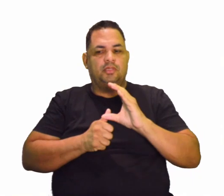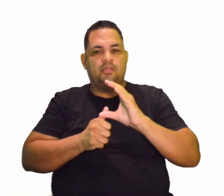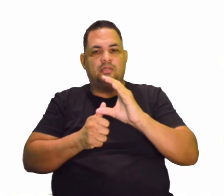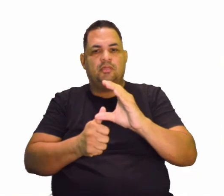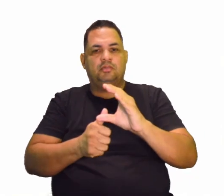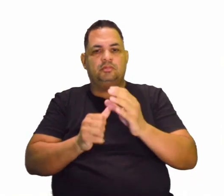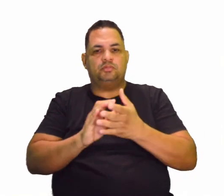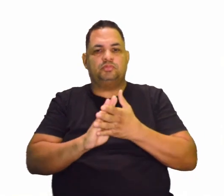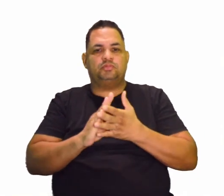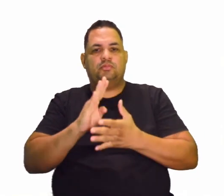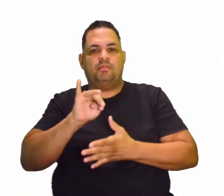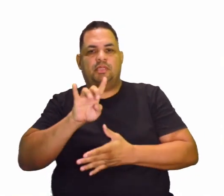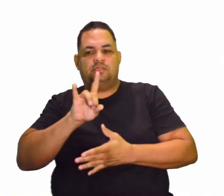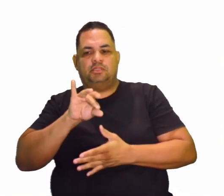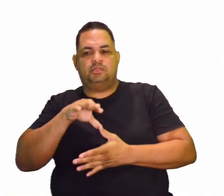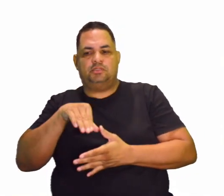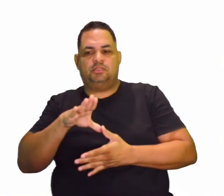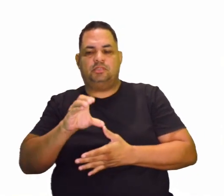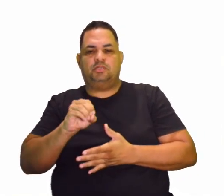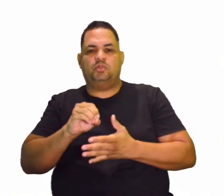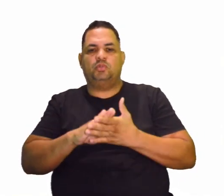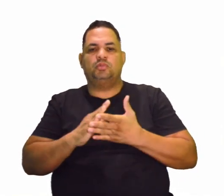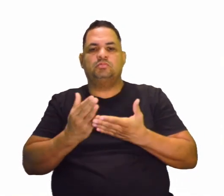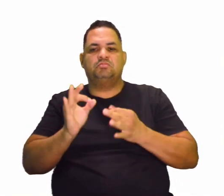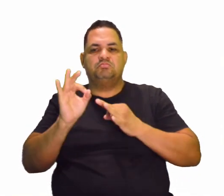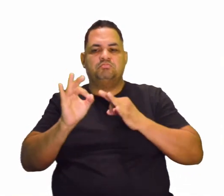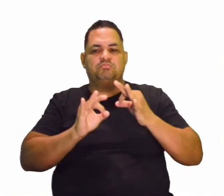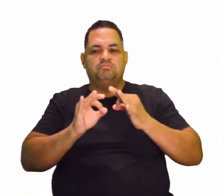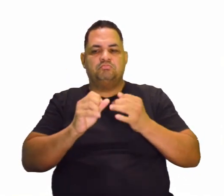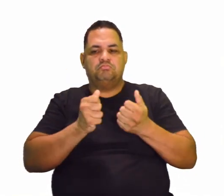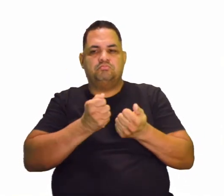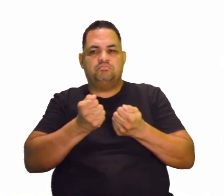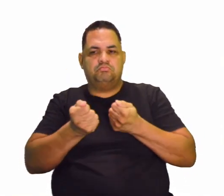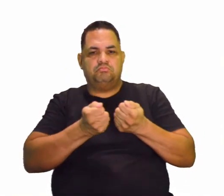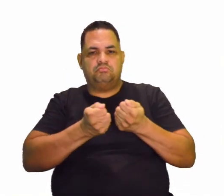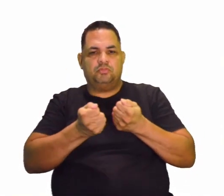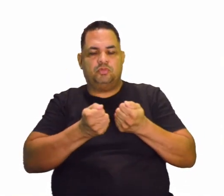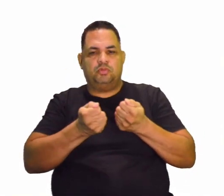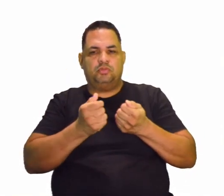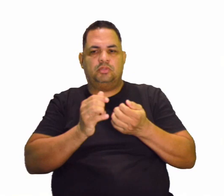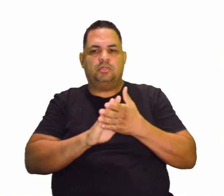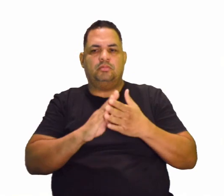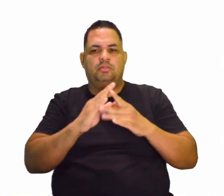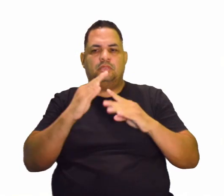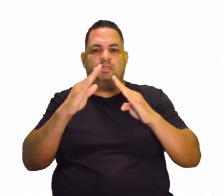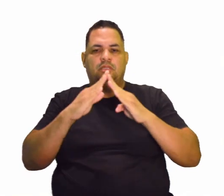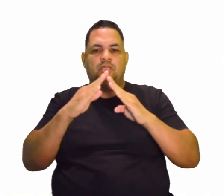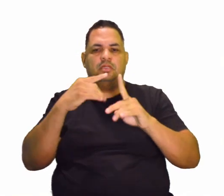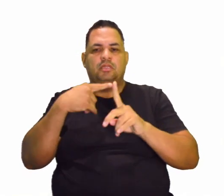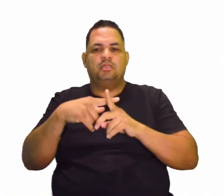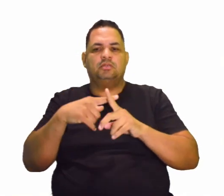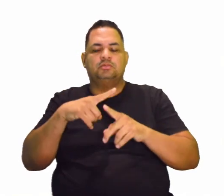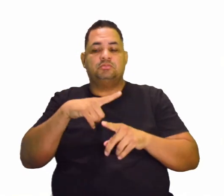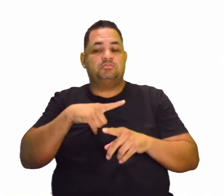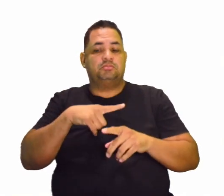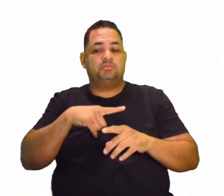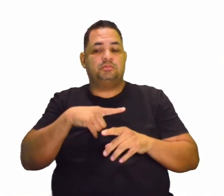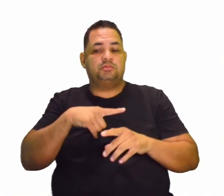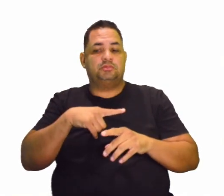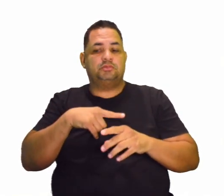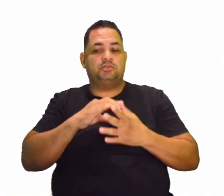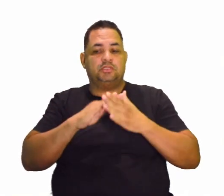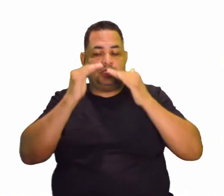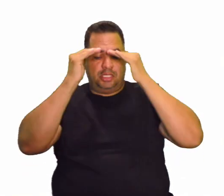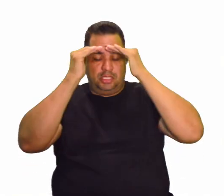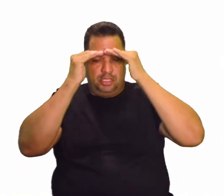estilo bizantino, que era rigidamente controlada pelo clero, que estabelecia padrões, ou seja, os artistas